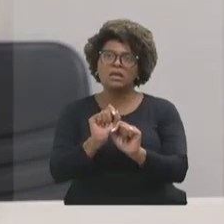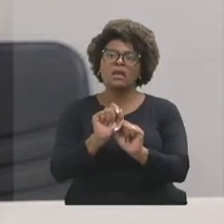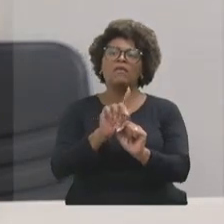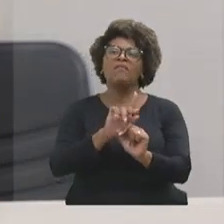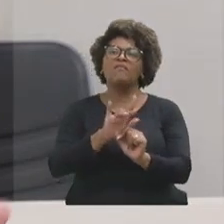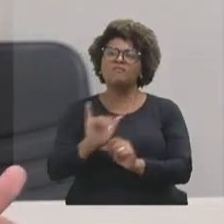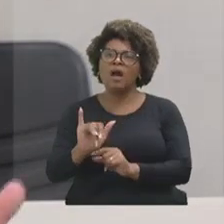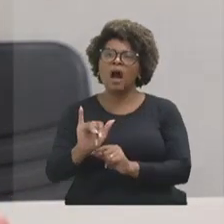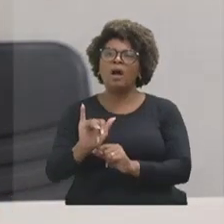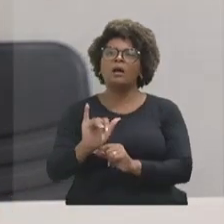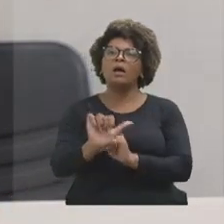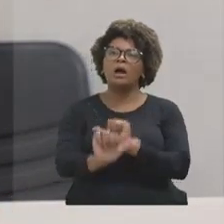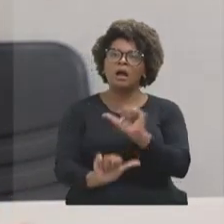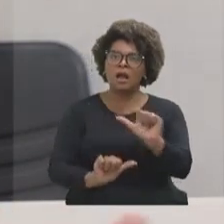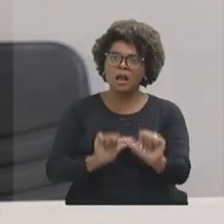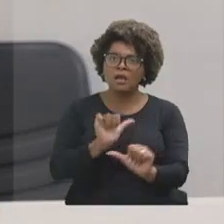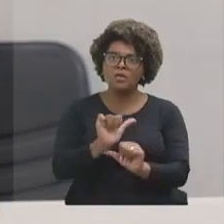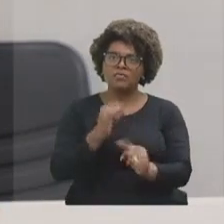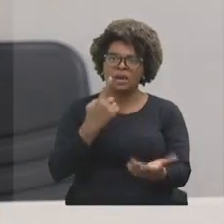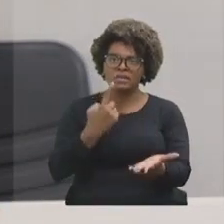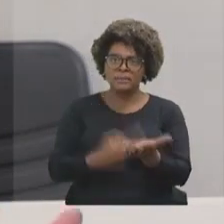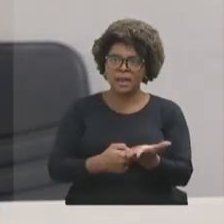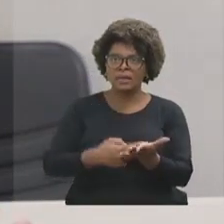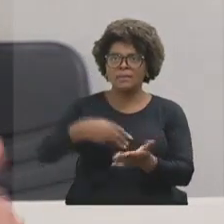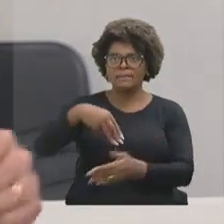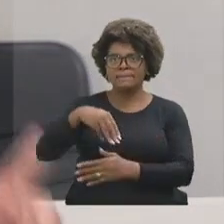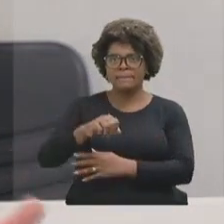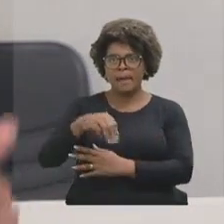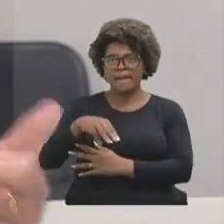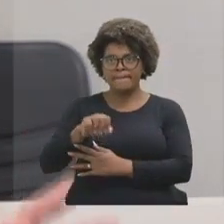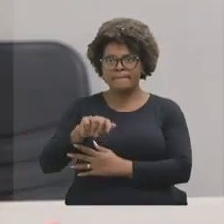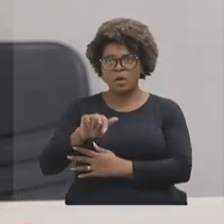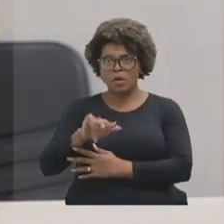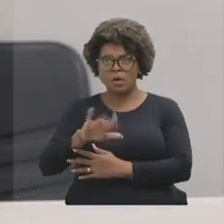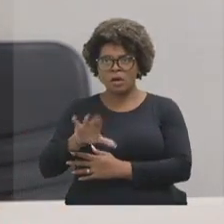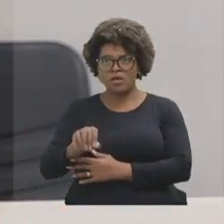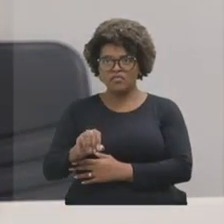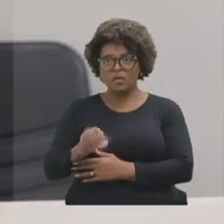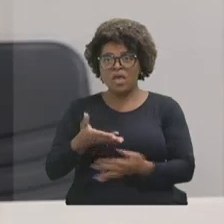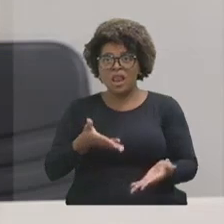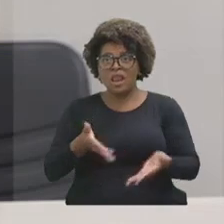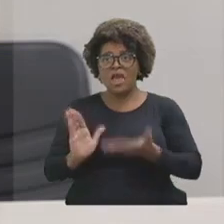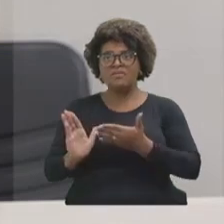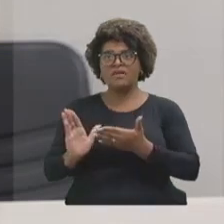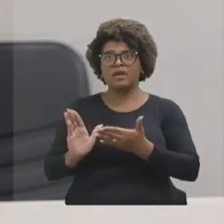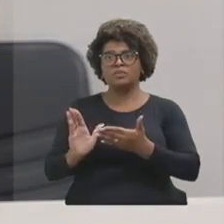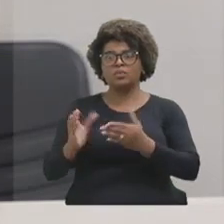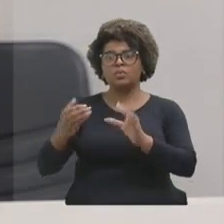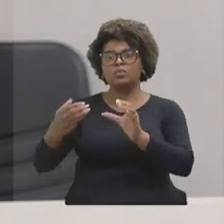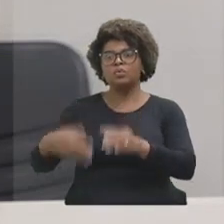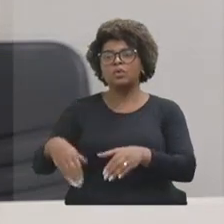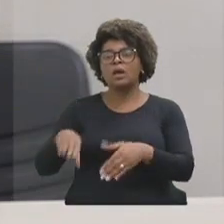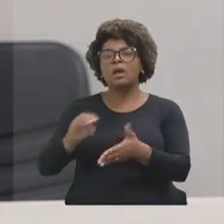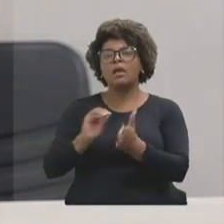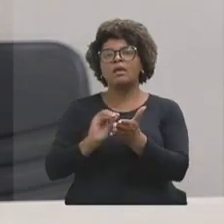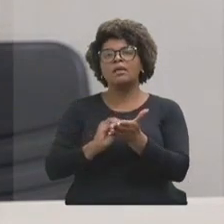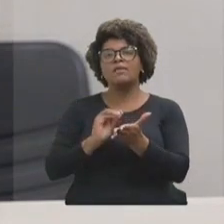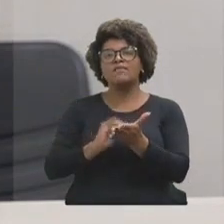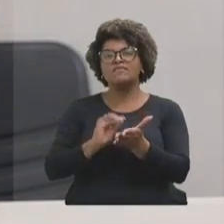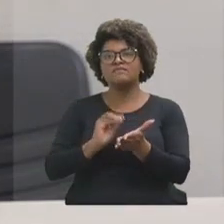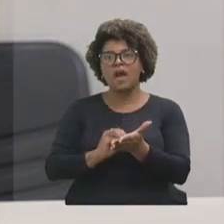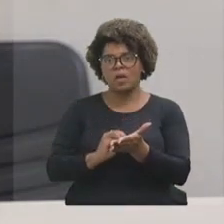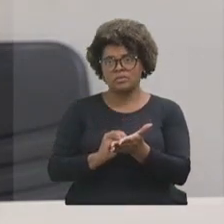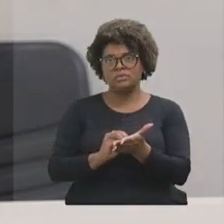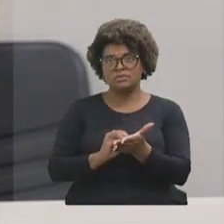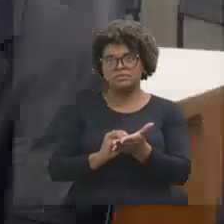de mamógrafo e também levar mamógrafos onde há um vazio do exame